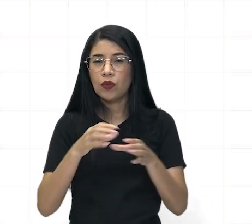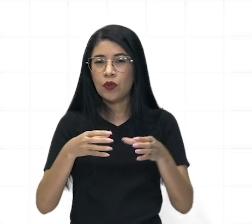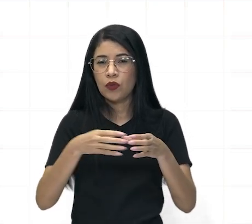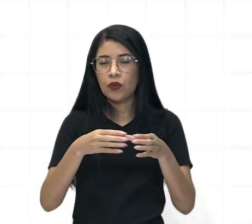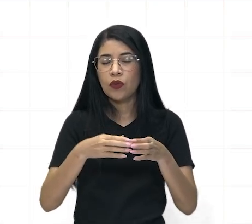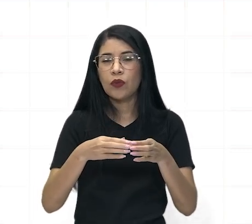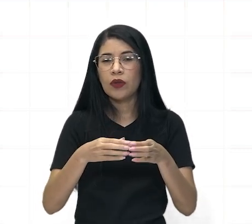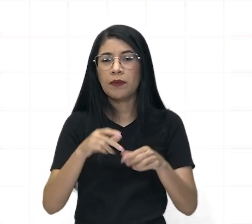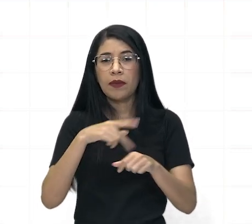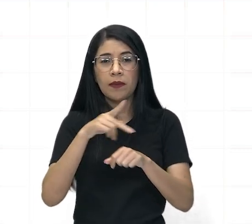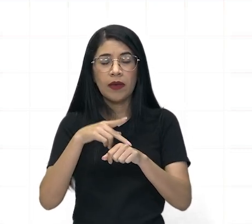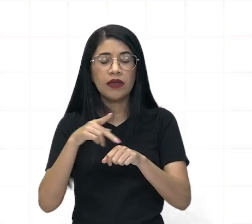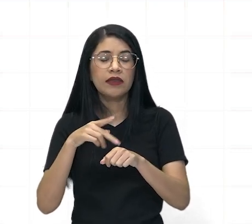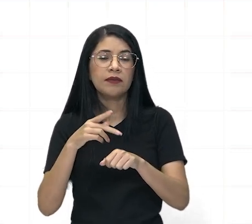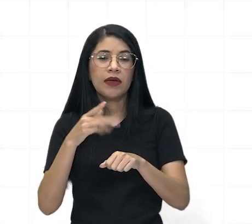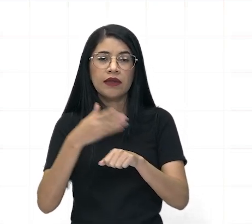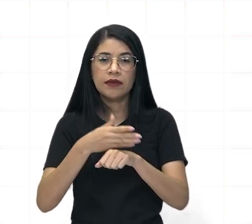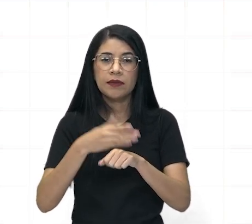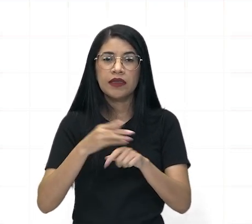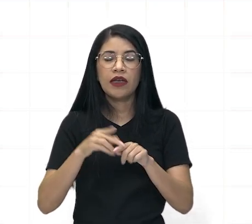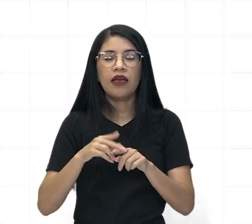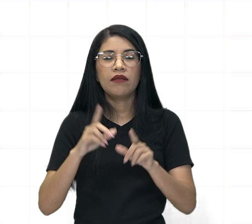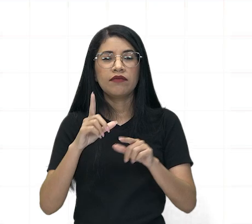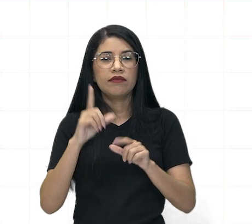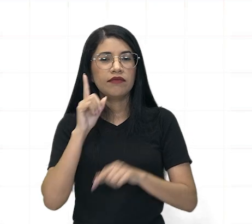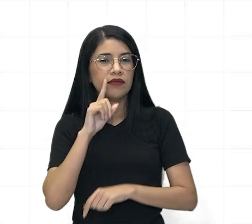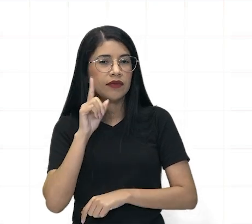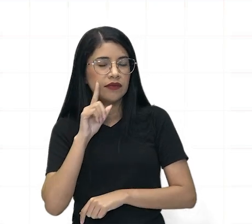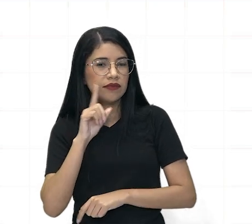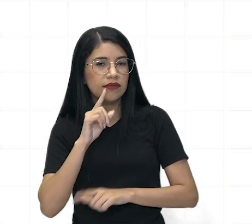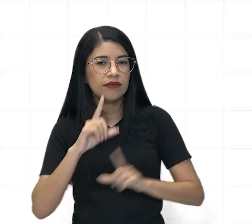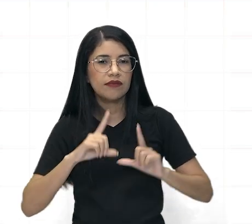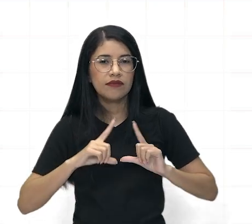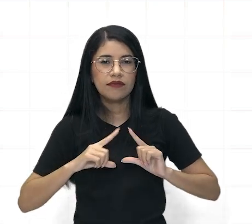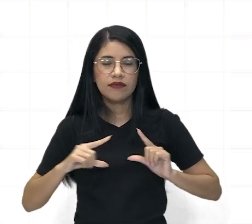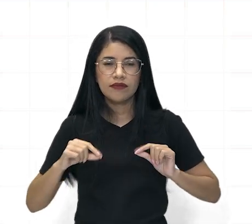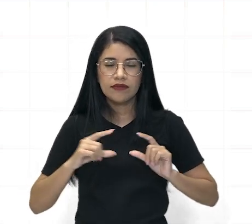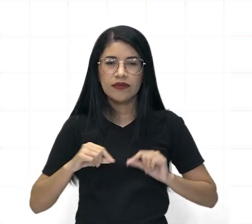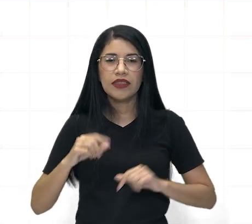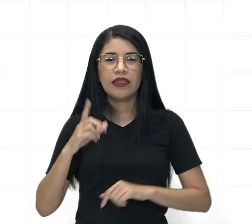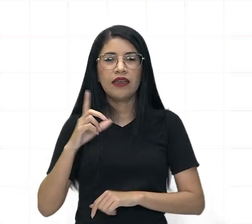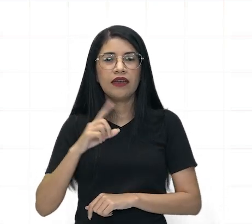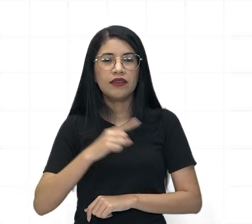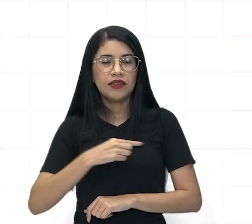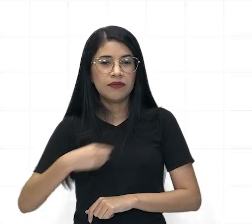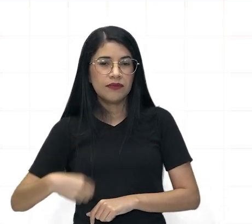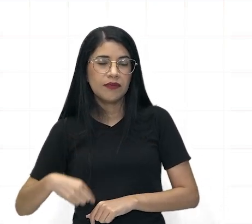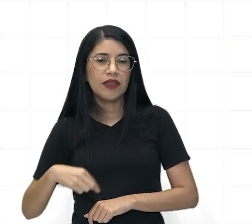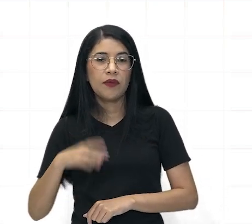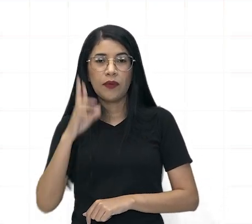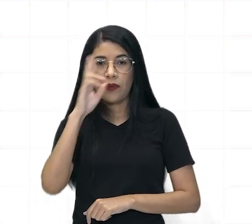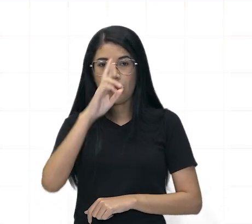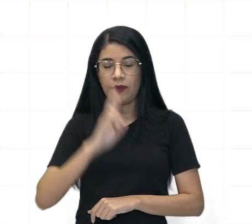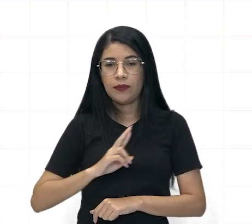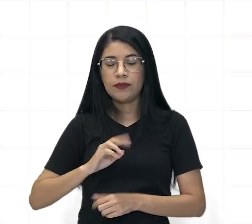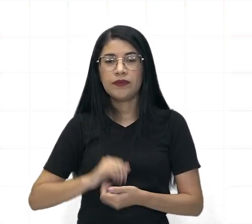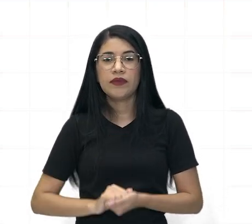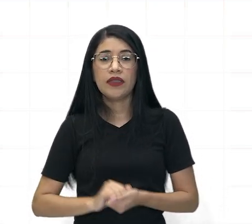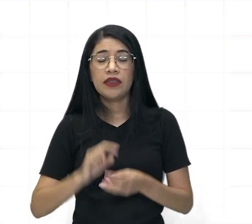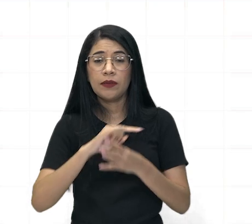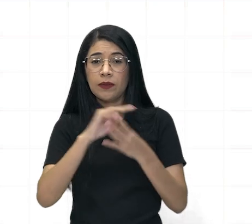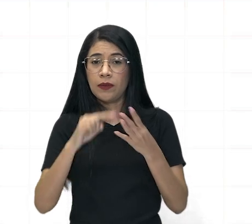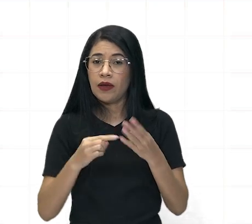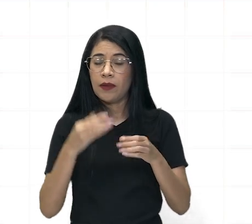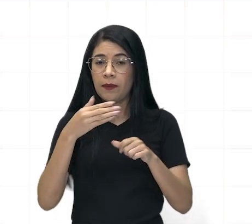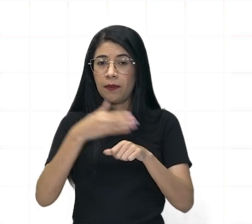estão Estados Unidos, China, Japão e Rússia. Esses 4 países que fazem parte da APEC, eles estão